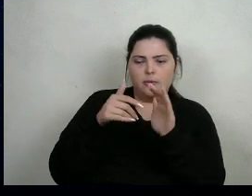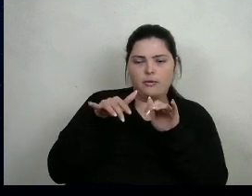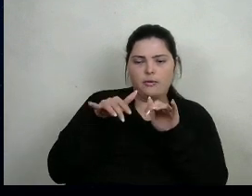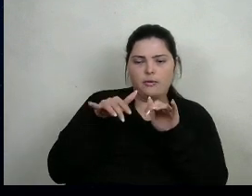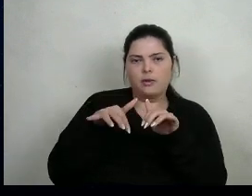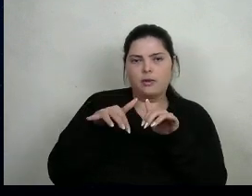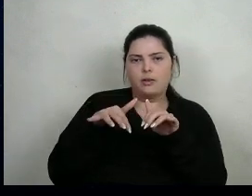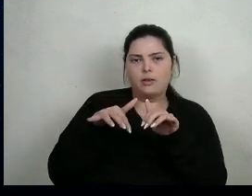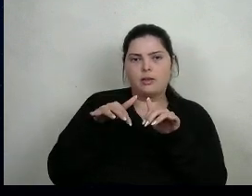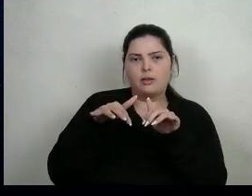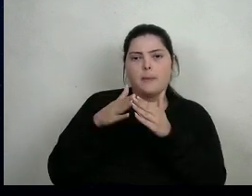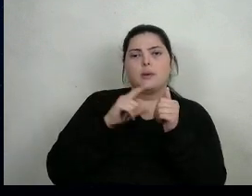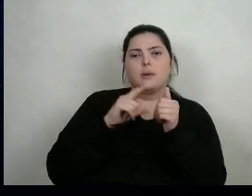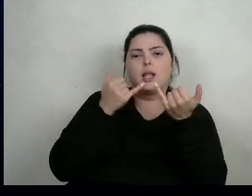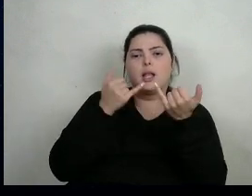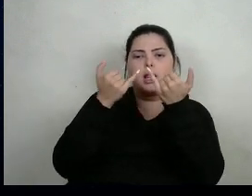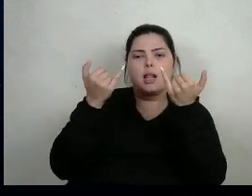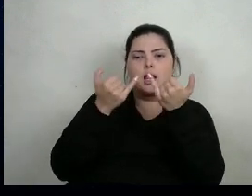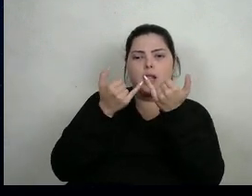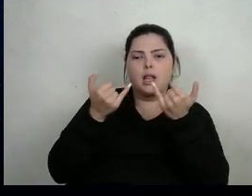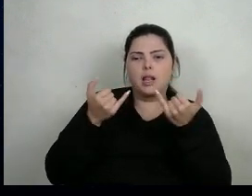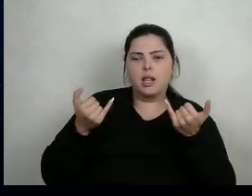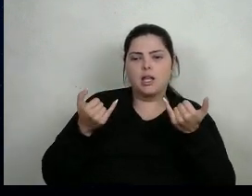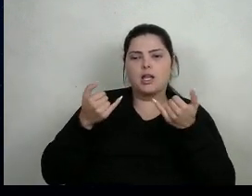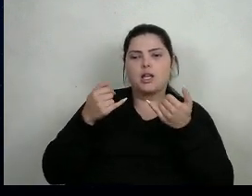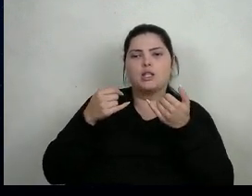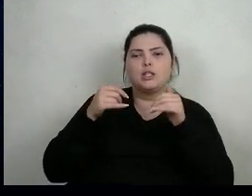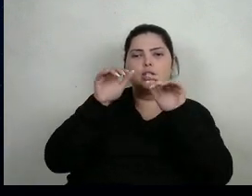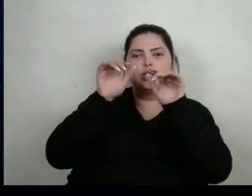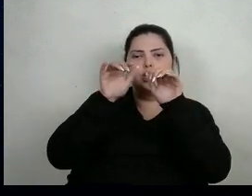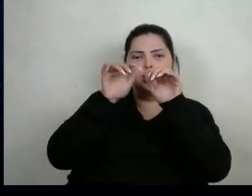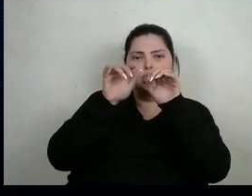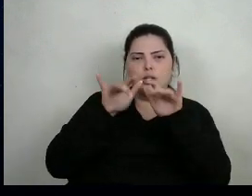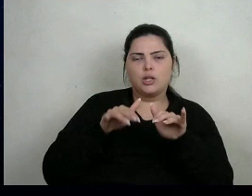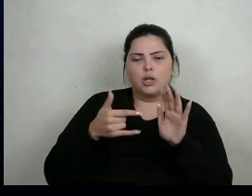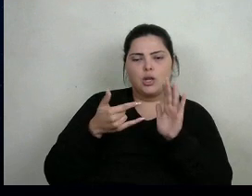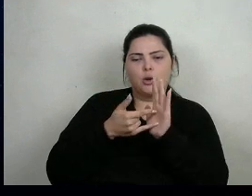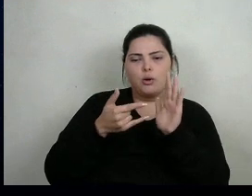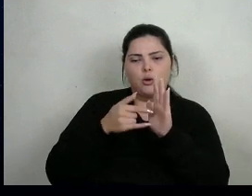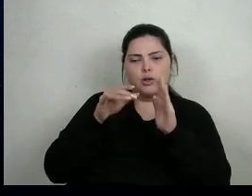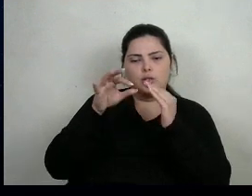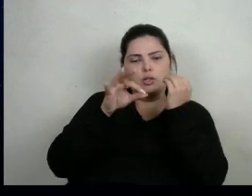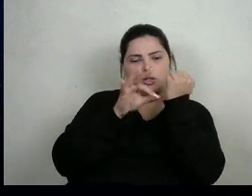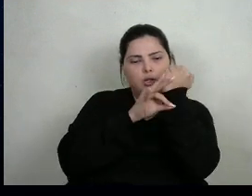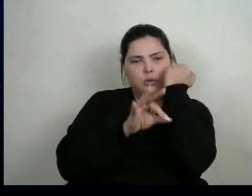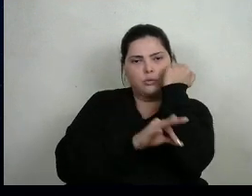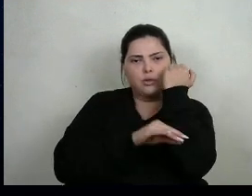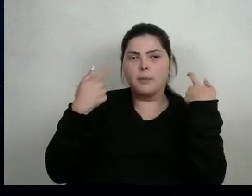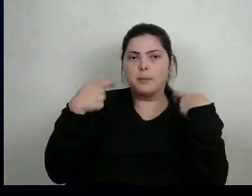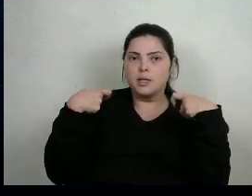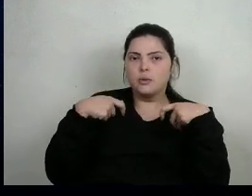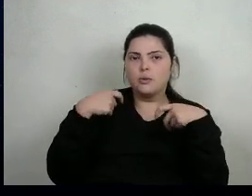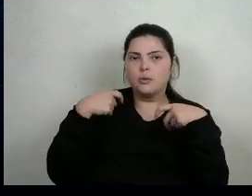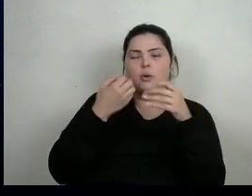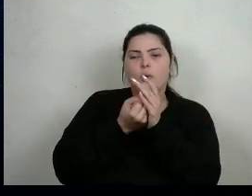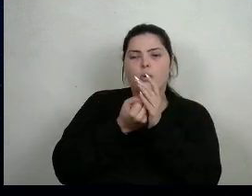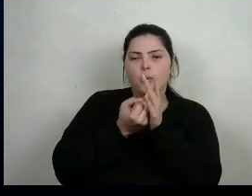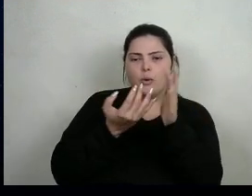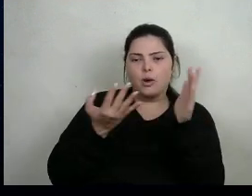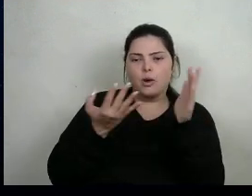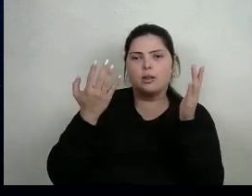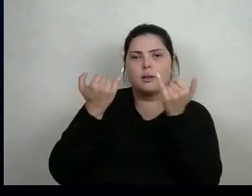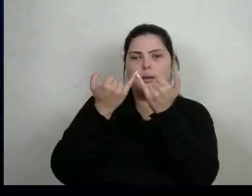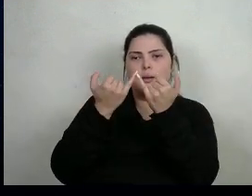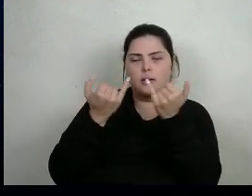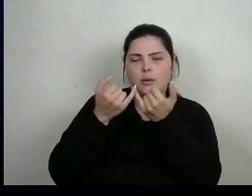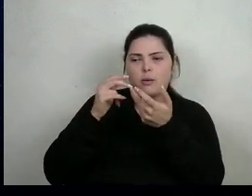para contar linhas de código produzidas pelos desenvolvedores levanta a mão quem já foi medido ou que já precisou medir linha de código ou bug corrigido